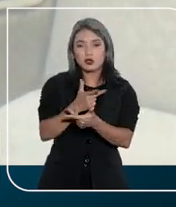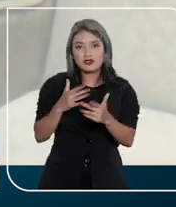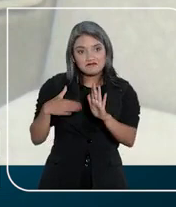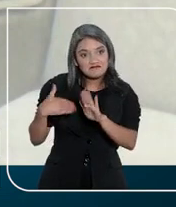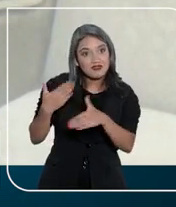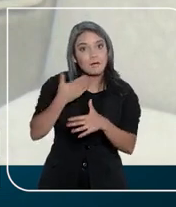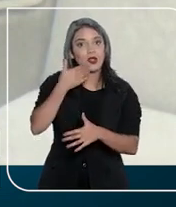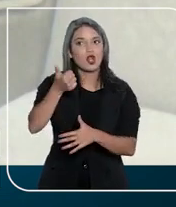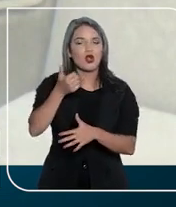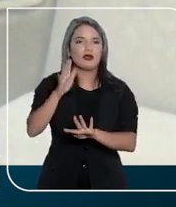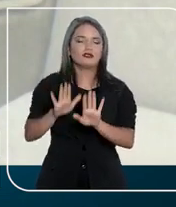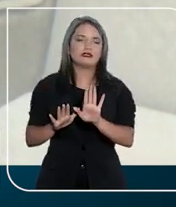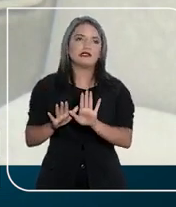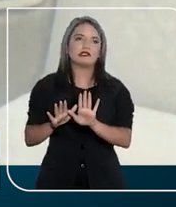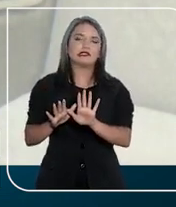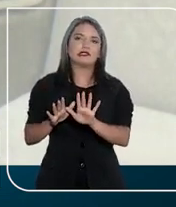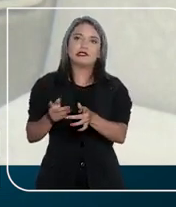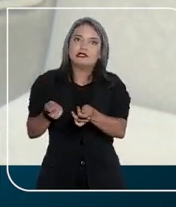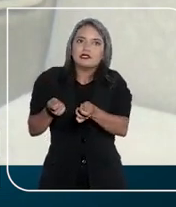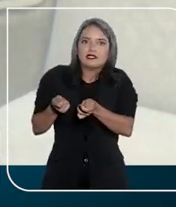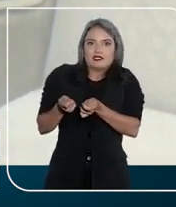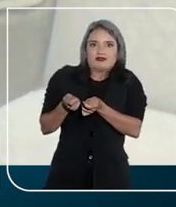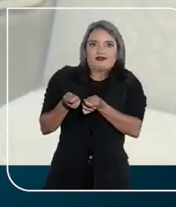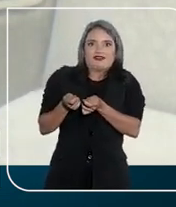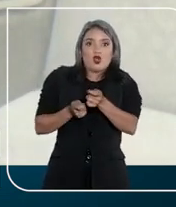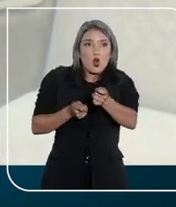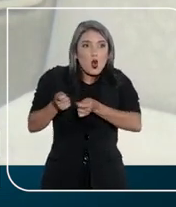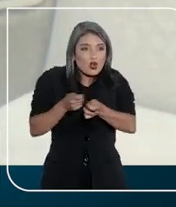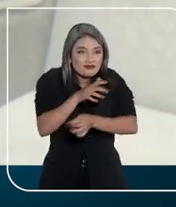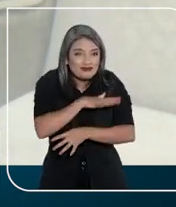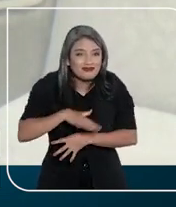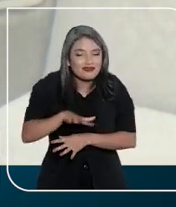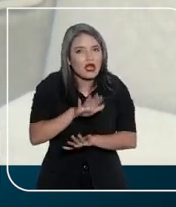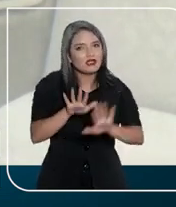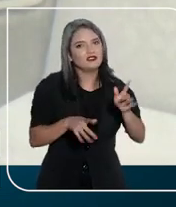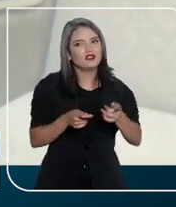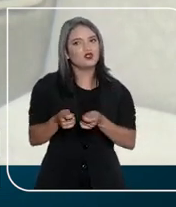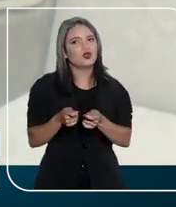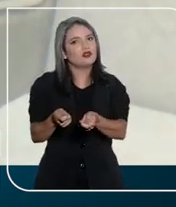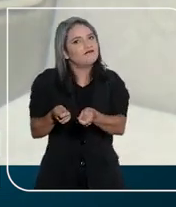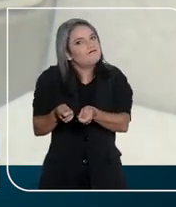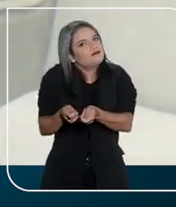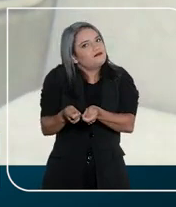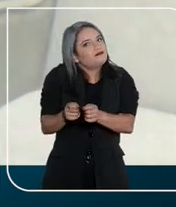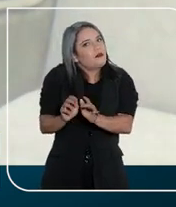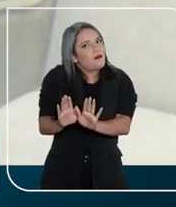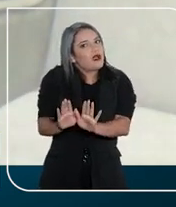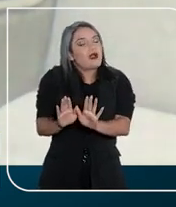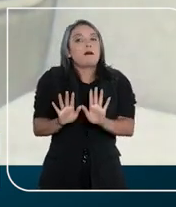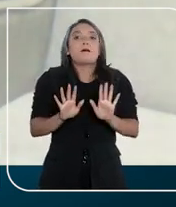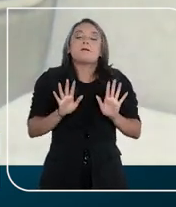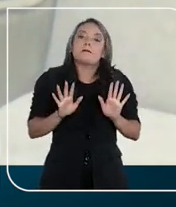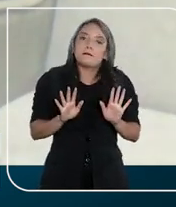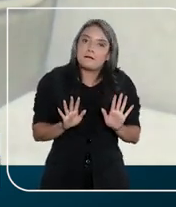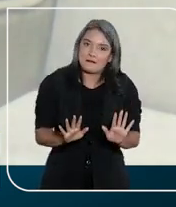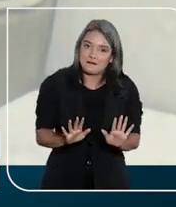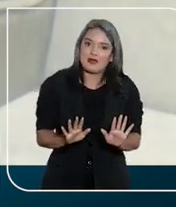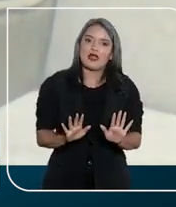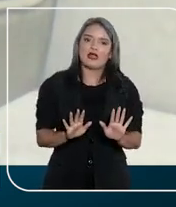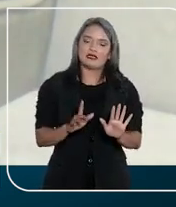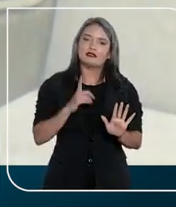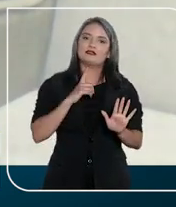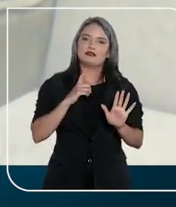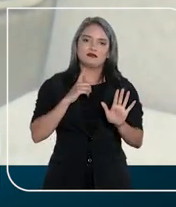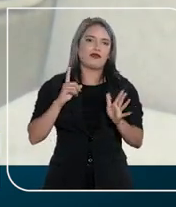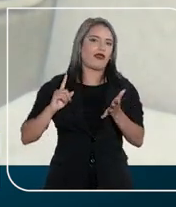ora se admite um controle mais amplo, ora um controle mais restrito. Mas o que é inegável é que são